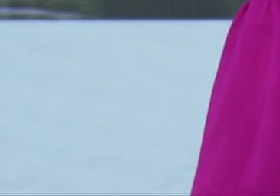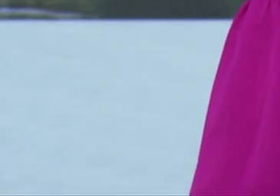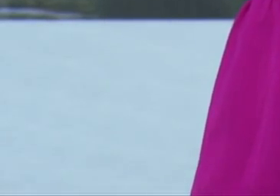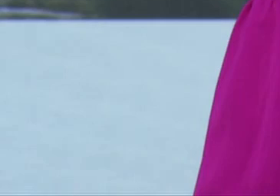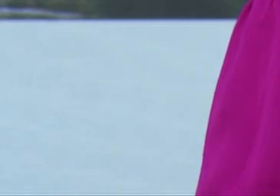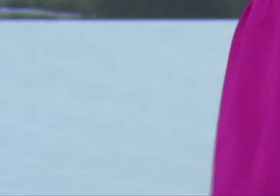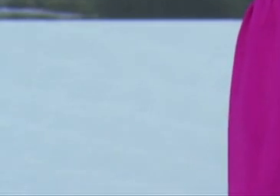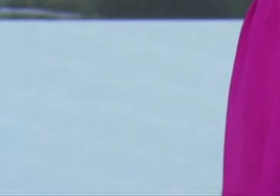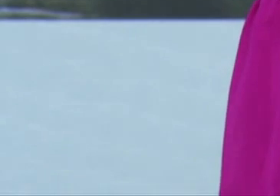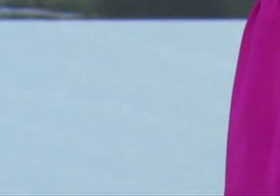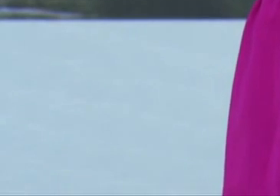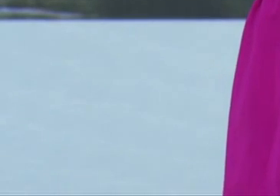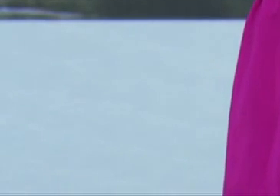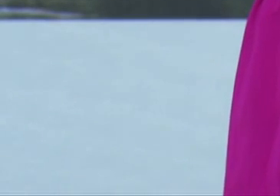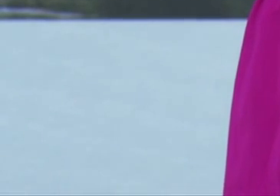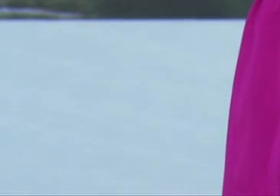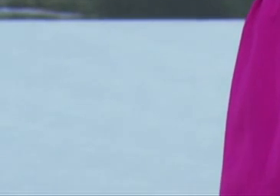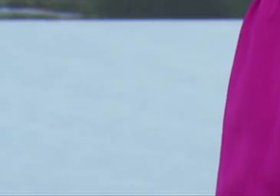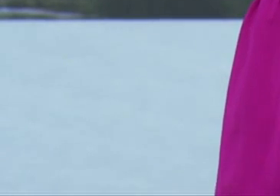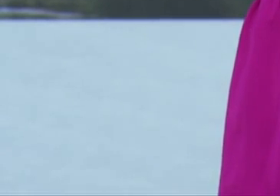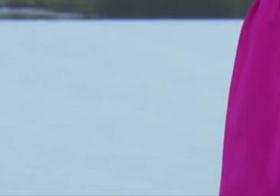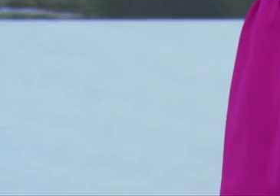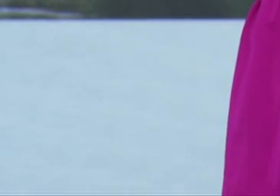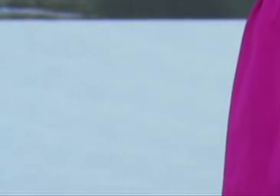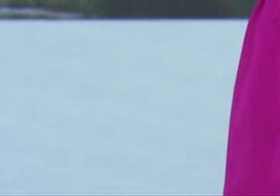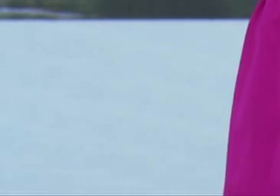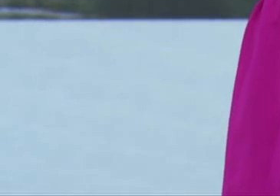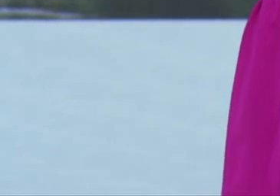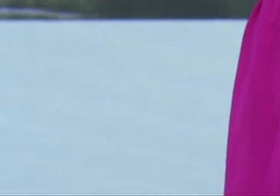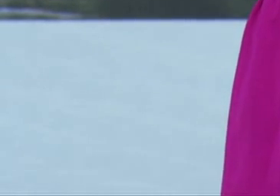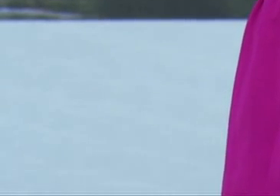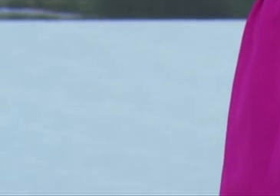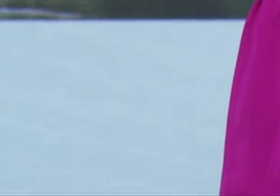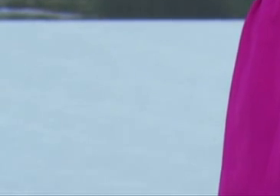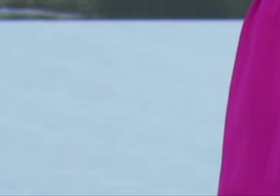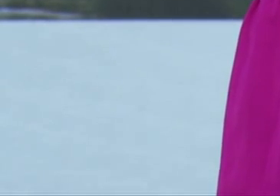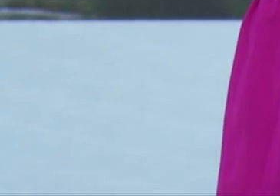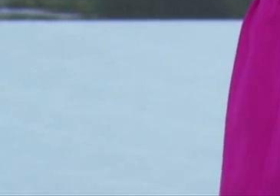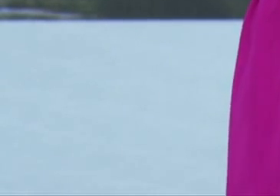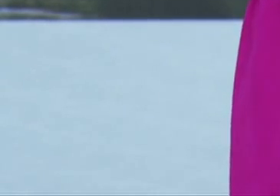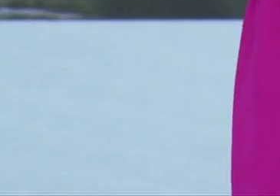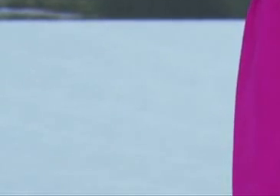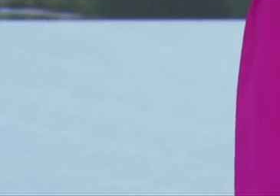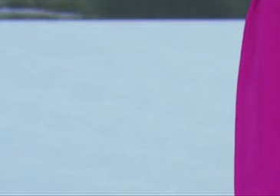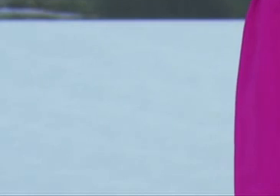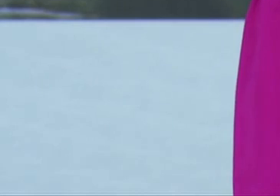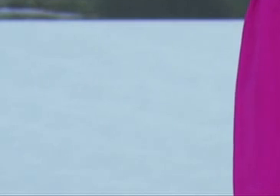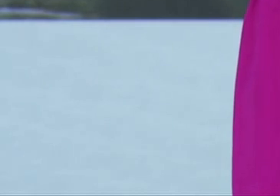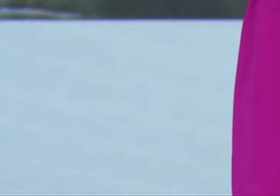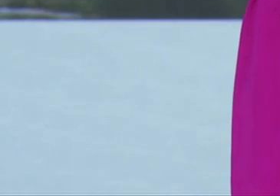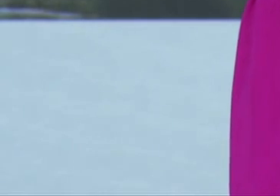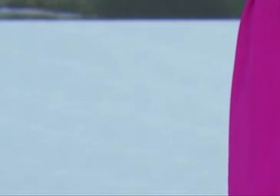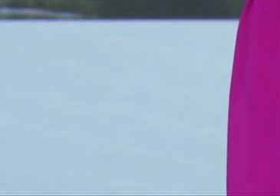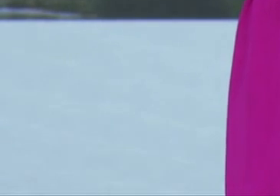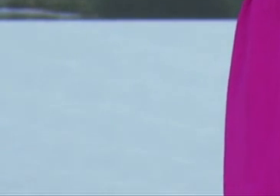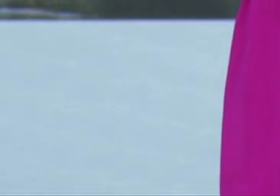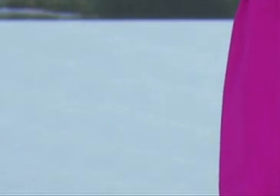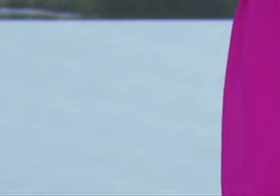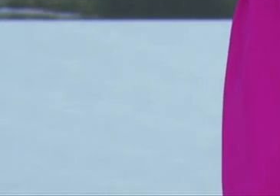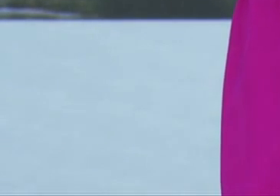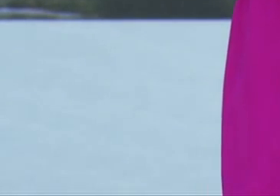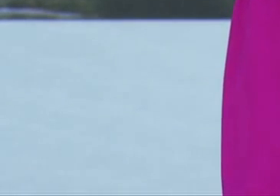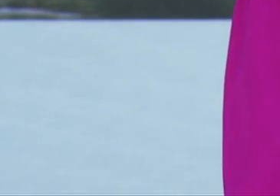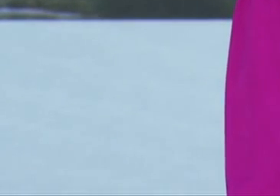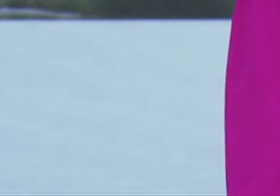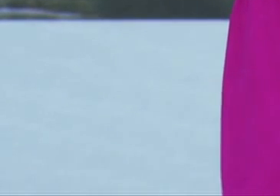ser respeitado. Uma pessoa não pode colocar em risco a coletividade. Nós temos várias falas nesse